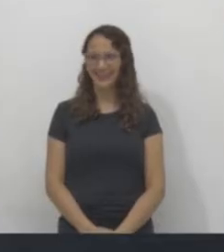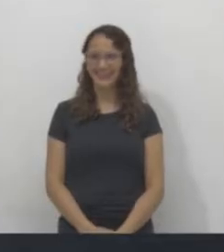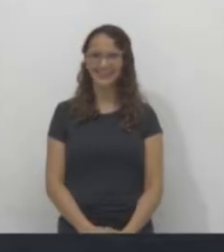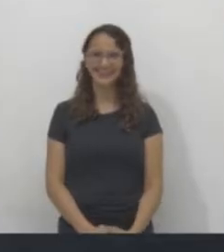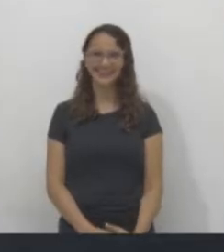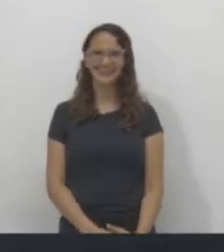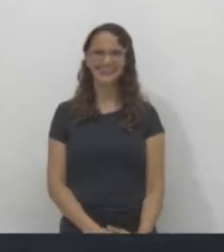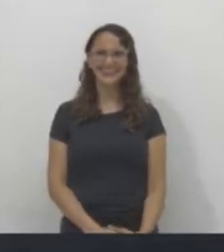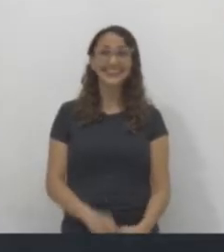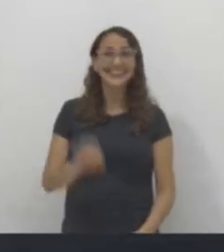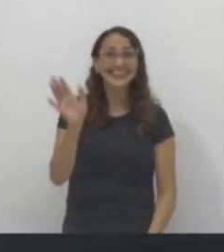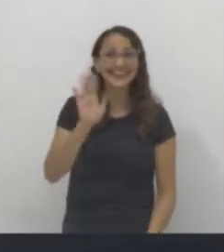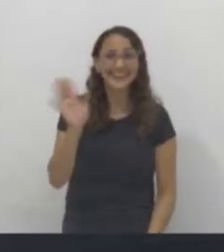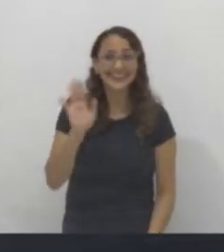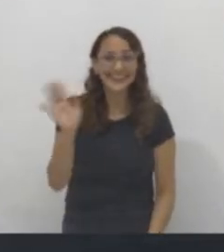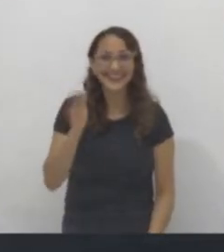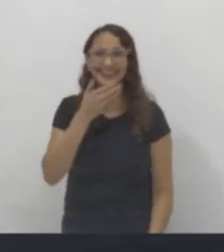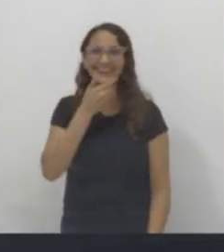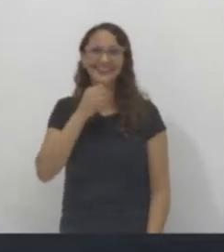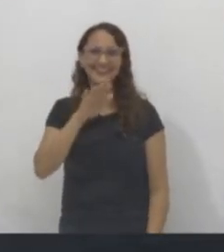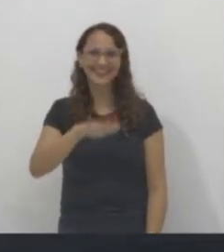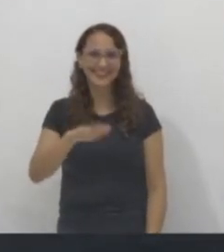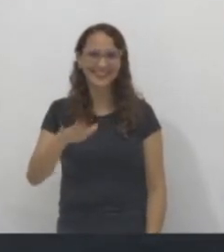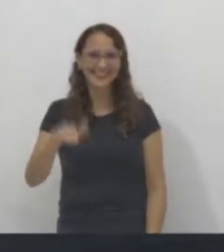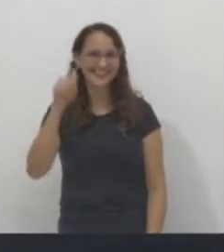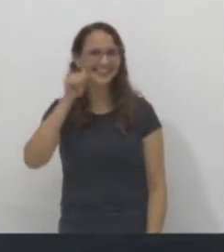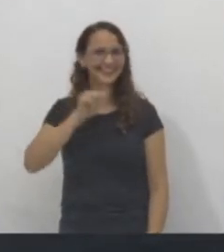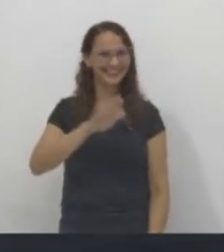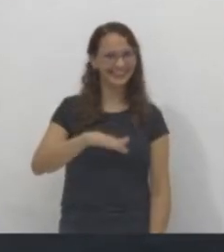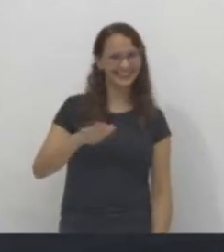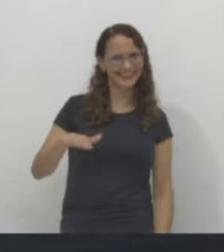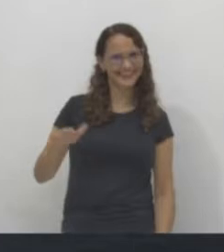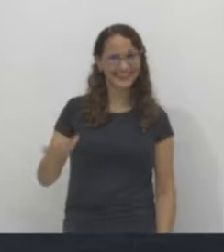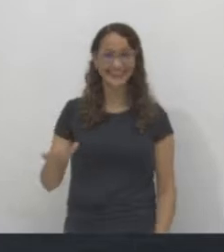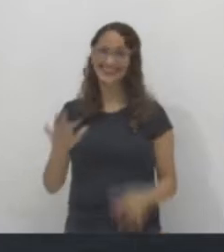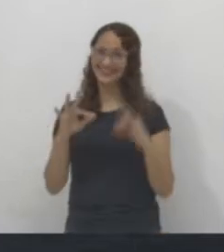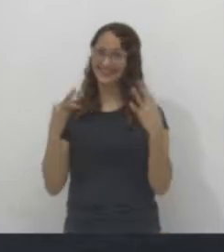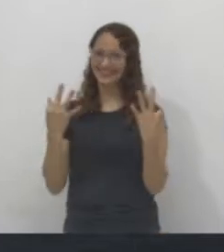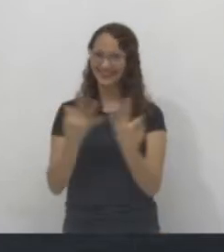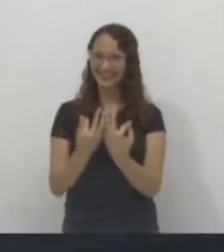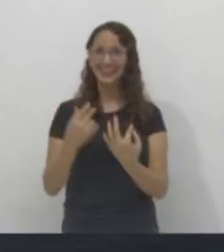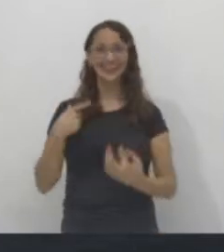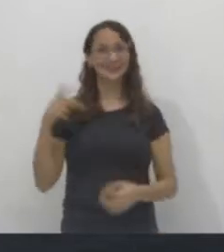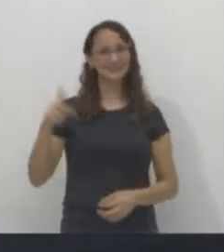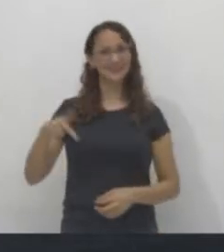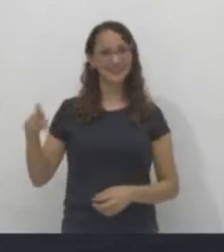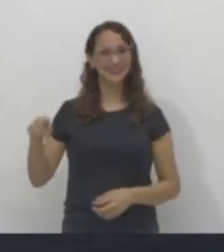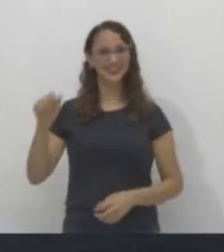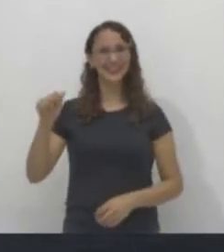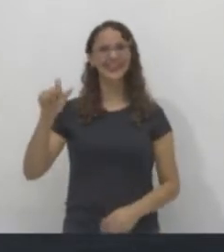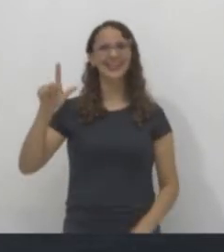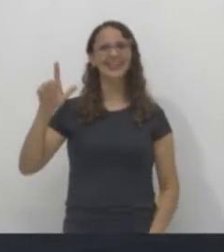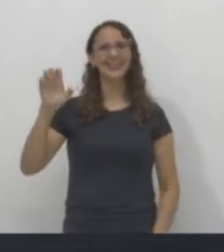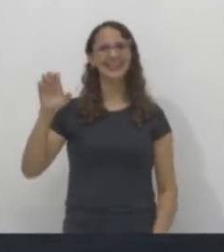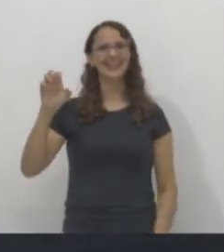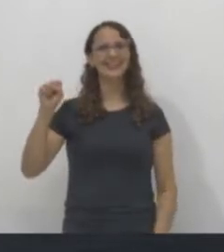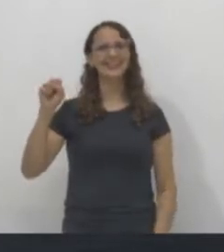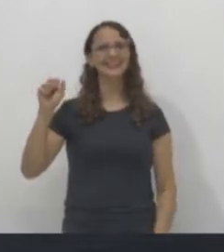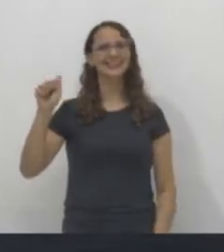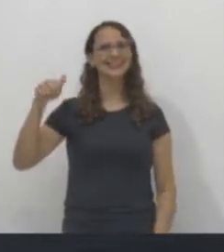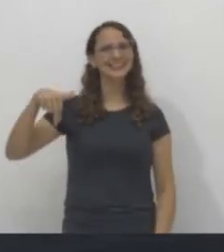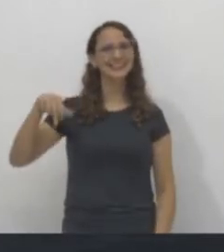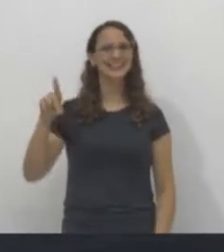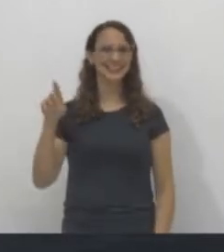Olá, meninos e meninas do quinto ano e suas famílias. Eu sou a professora Alessandra e essa é a nossa aula de